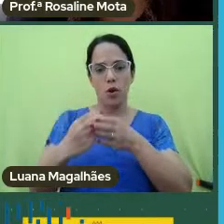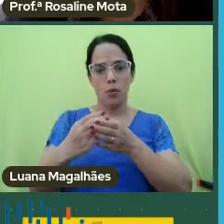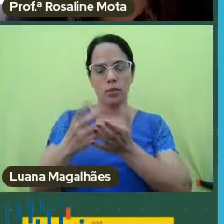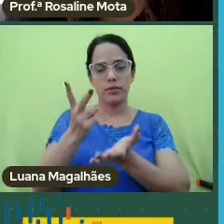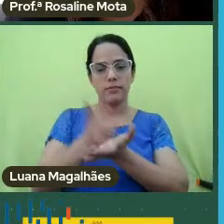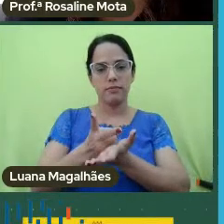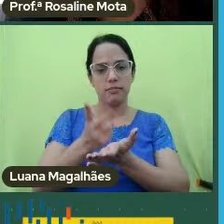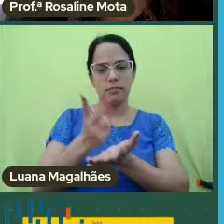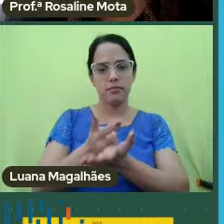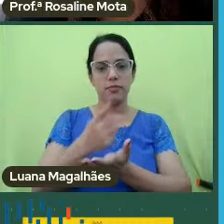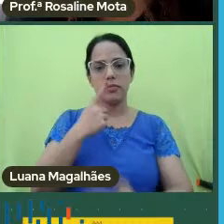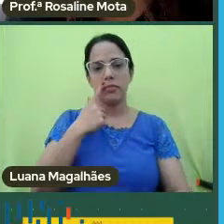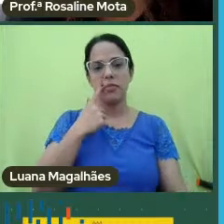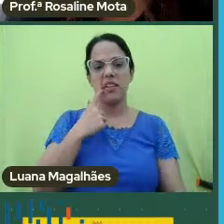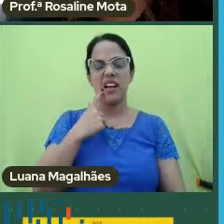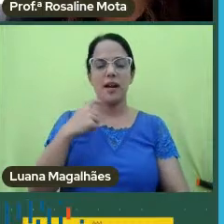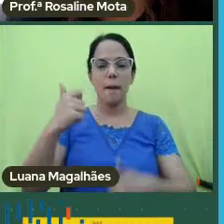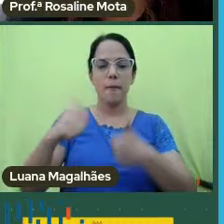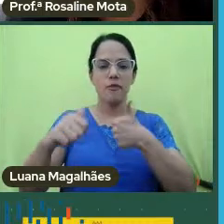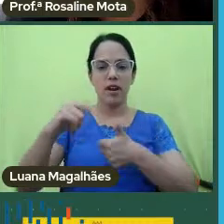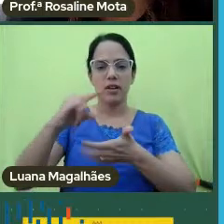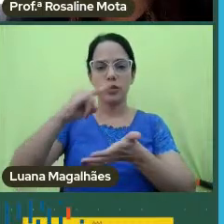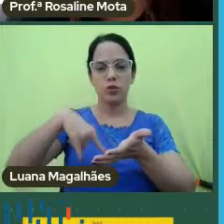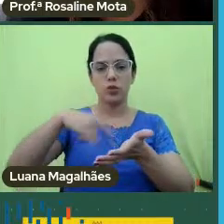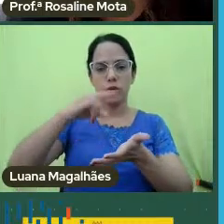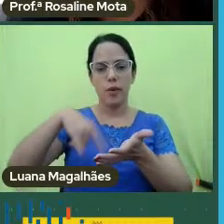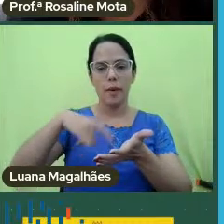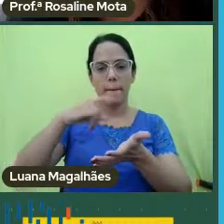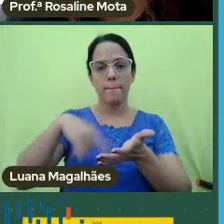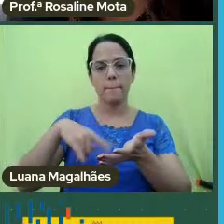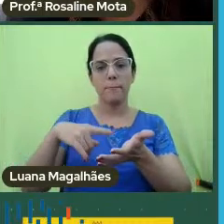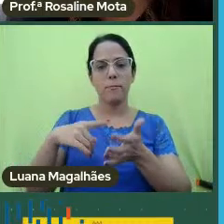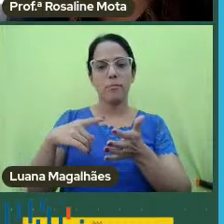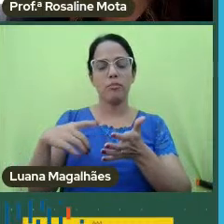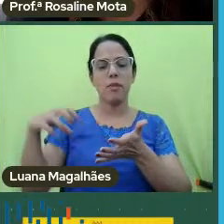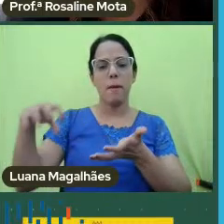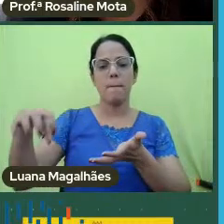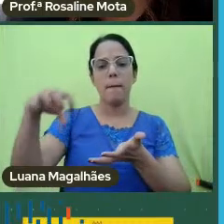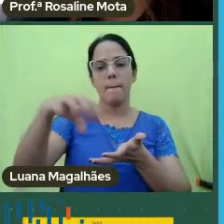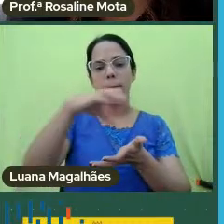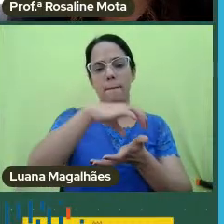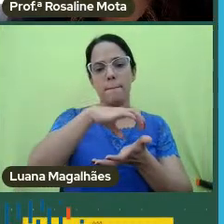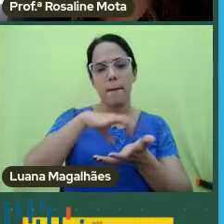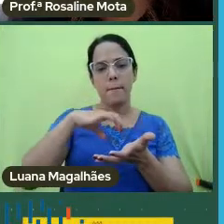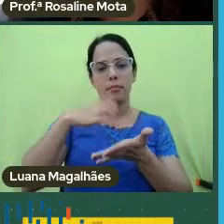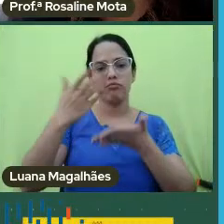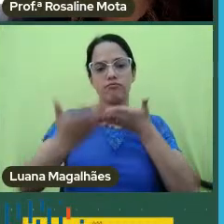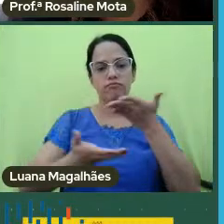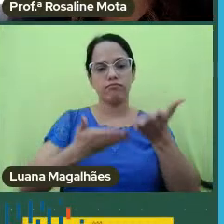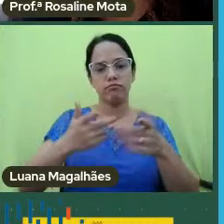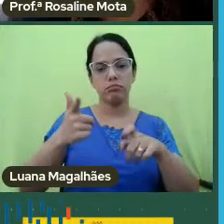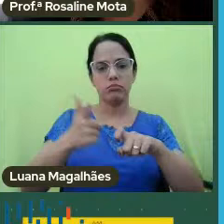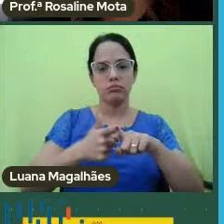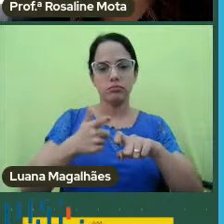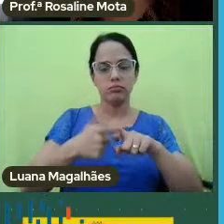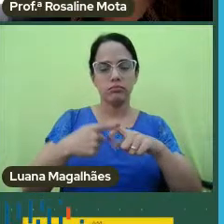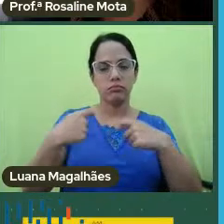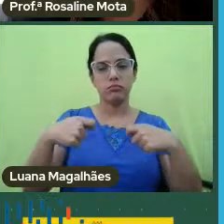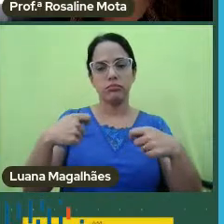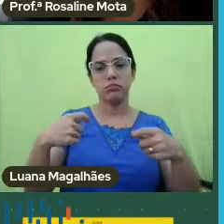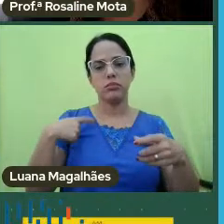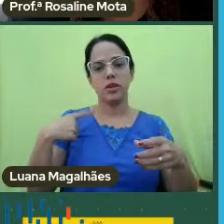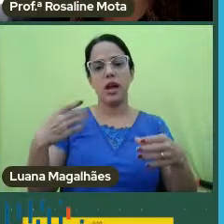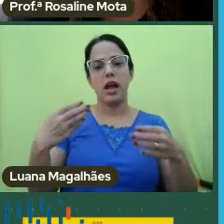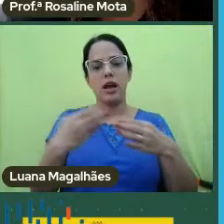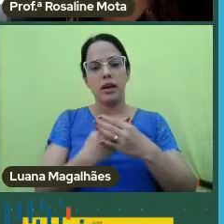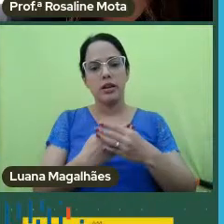Permanente de Avaliação de Documentos em todas as unidades que prestam assistência médica, são detentoras de arquivos de